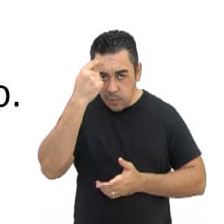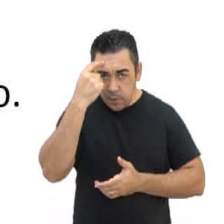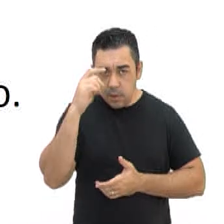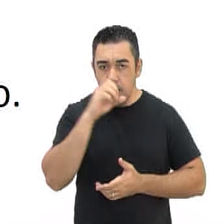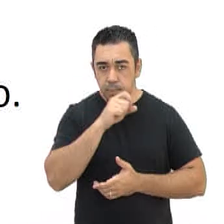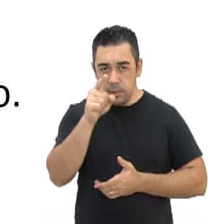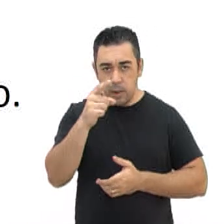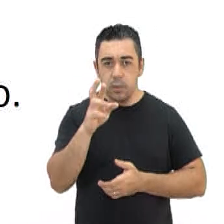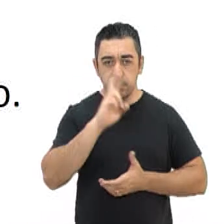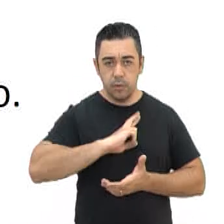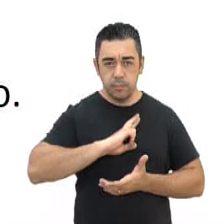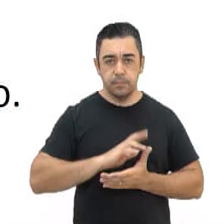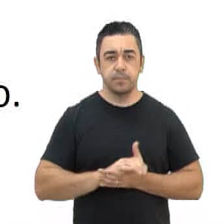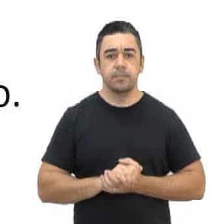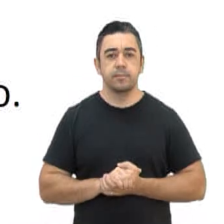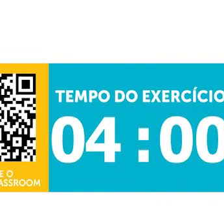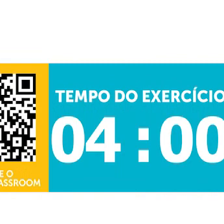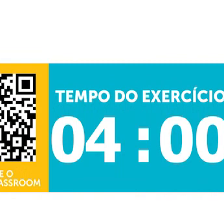e respondam.